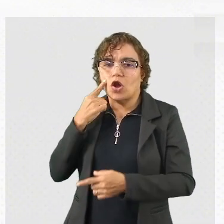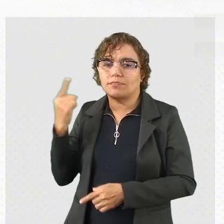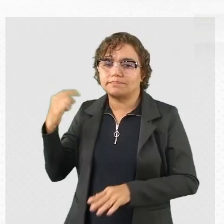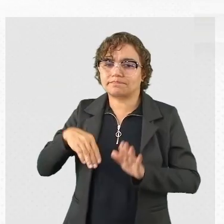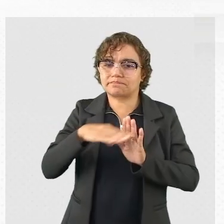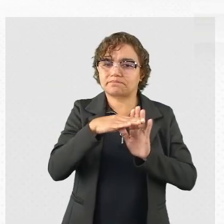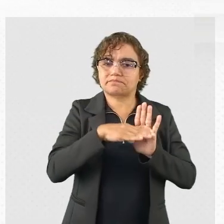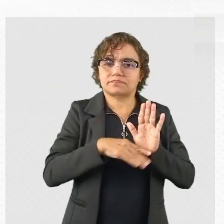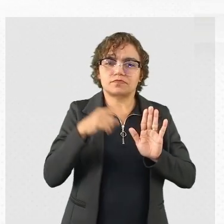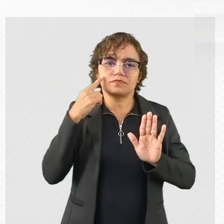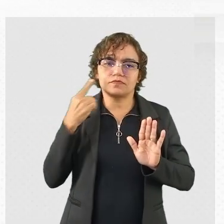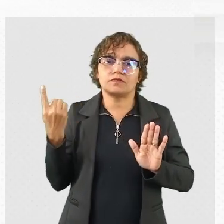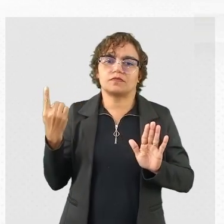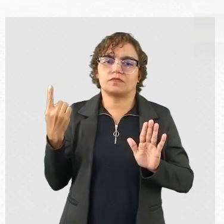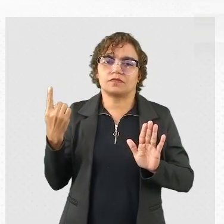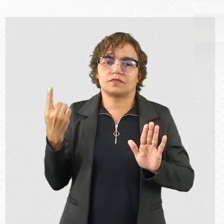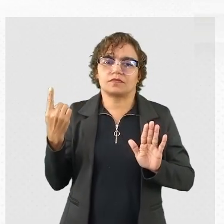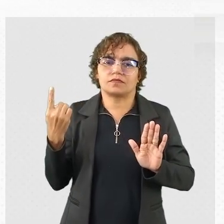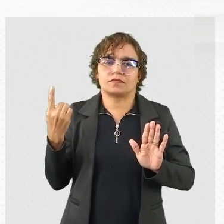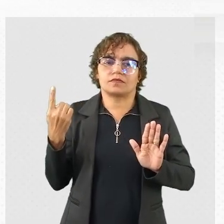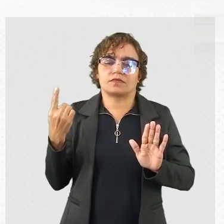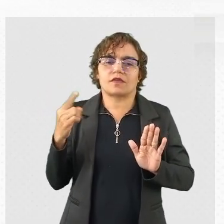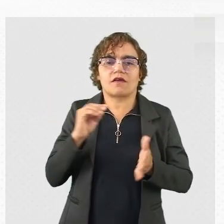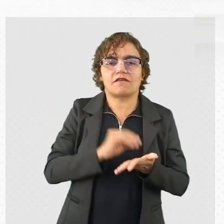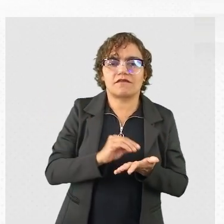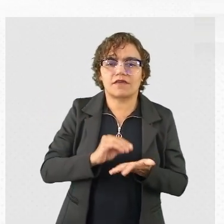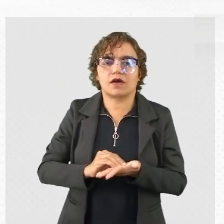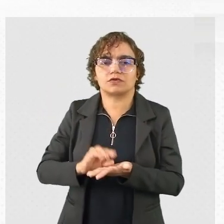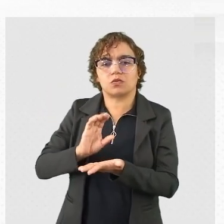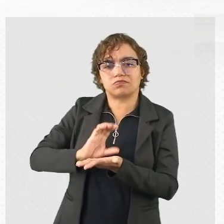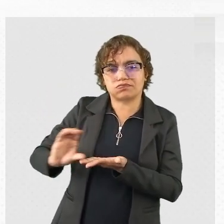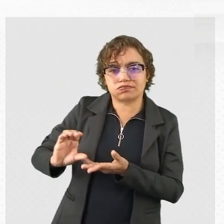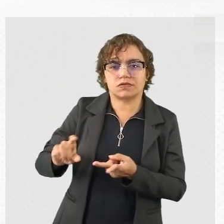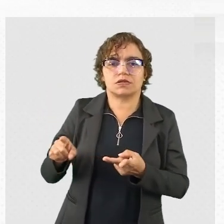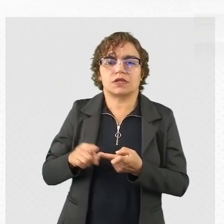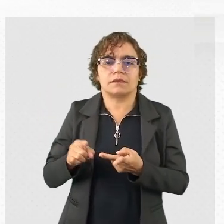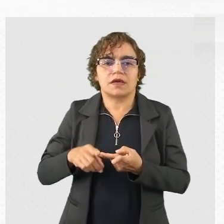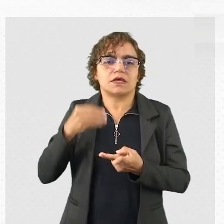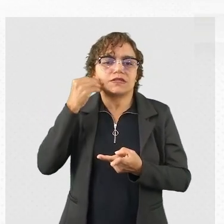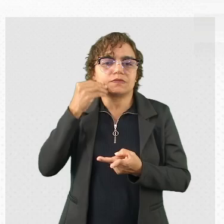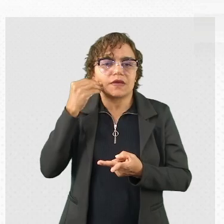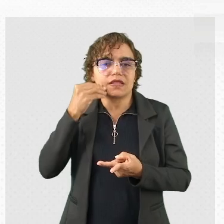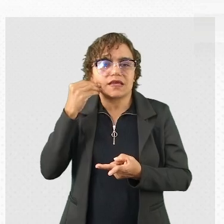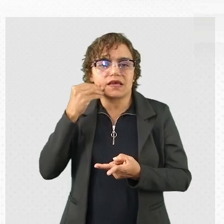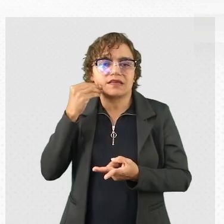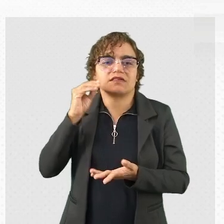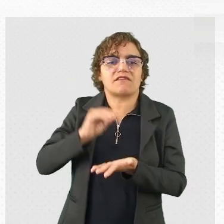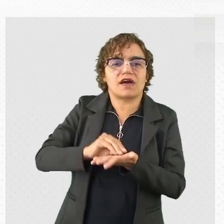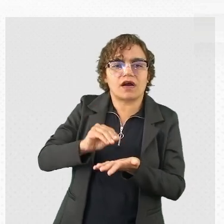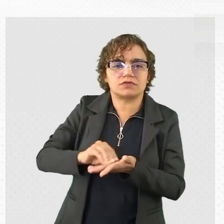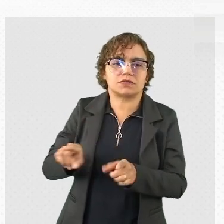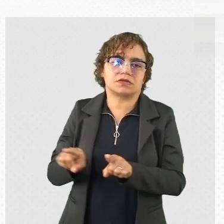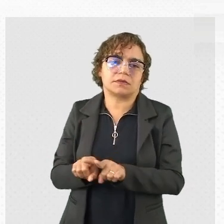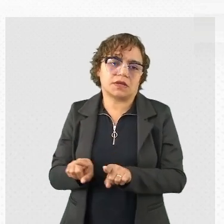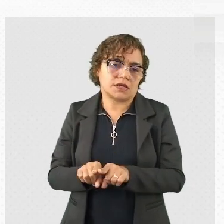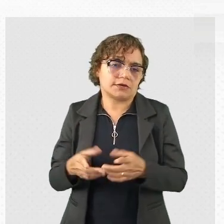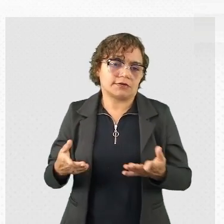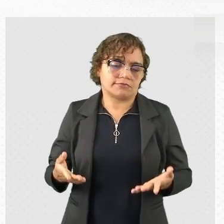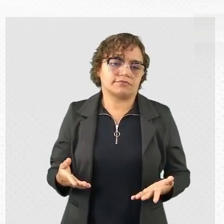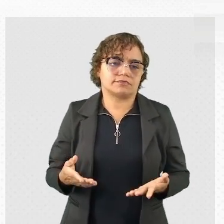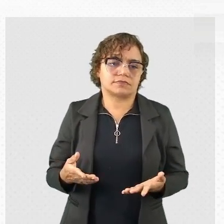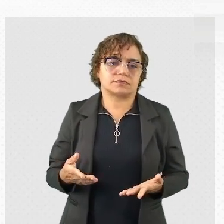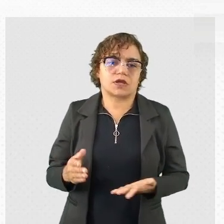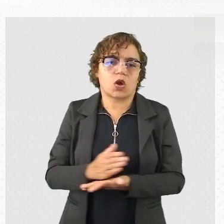o frágil sistema de comunicação e transporte e o conflito entre indígenas e portugueses. Então, esses alguns, não são